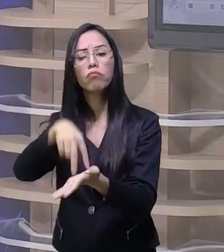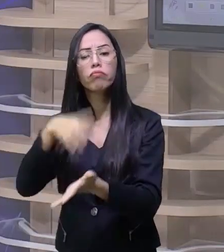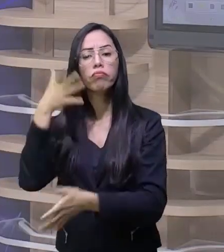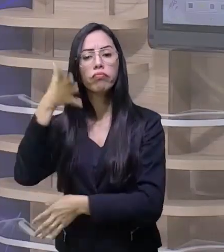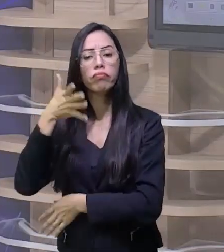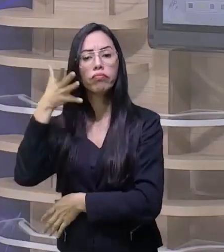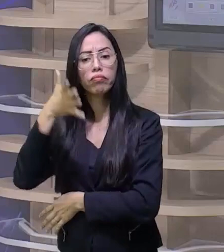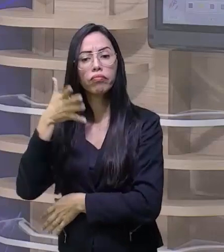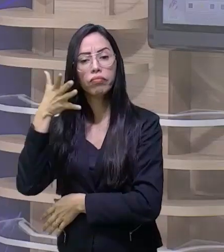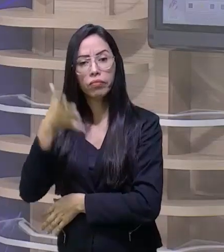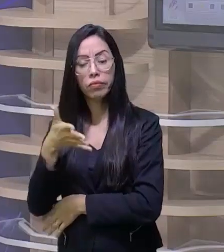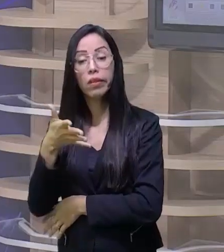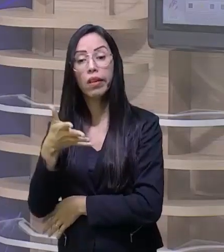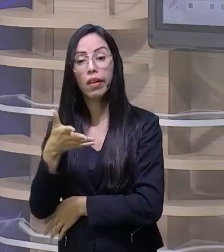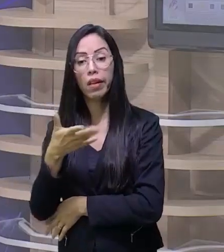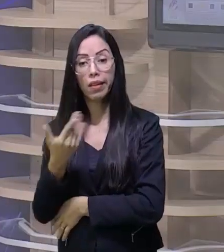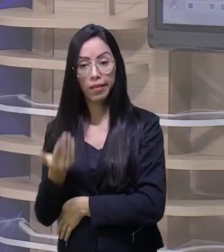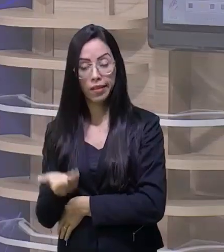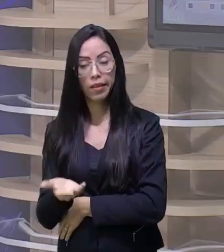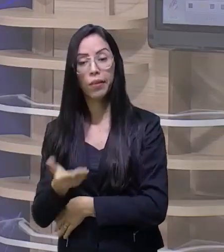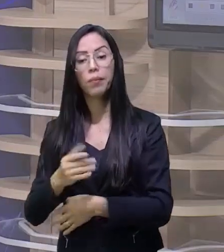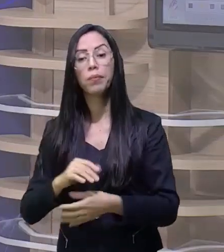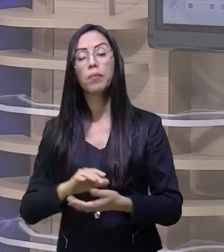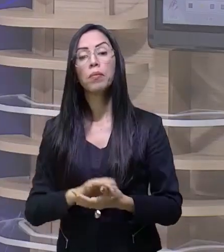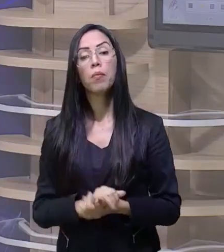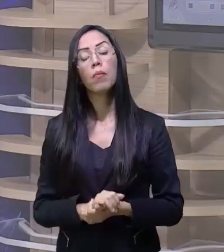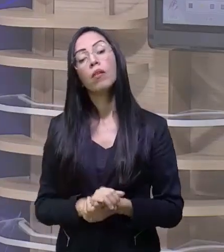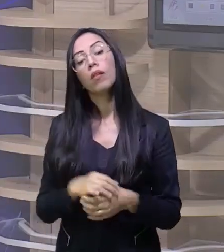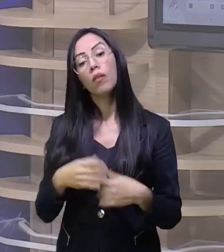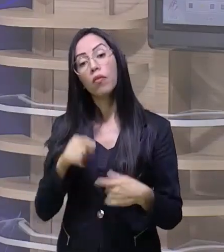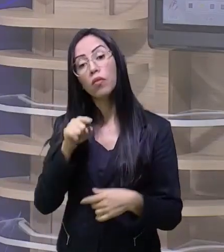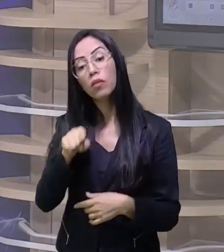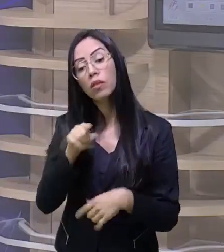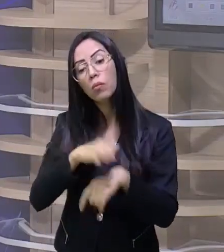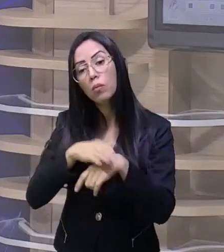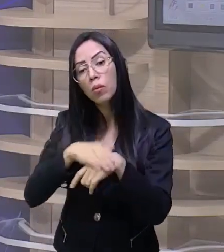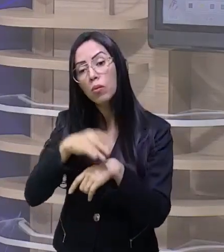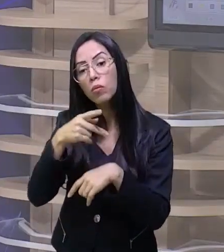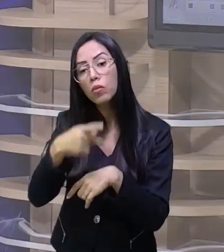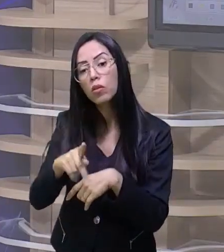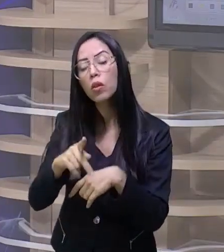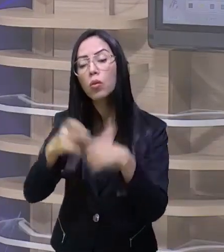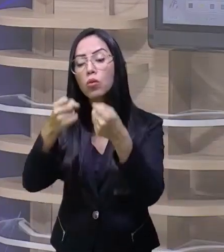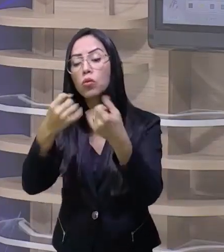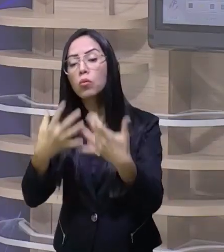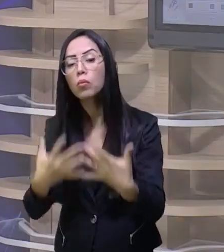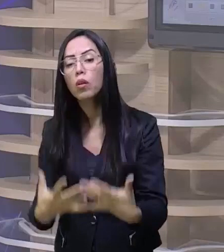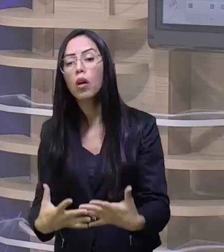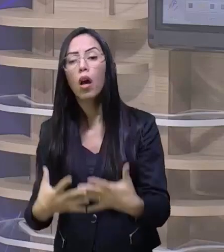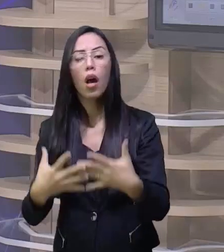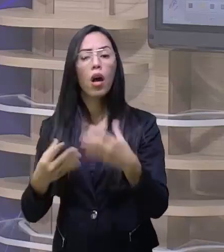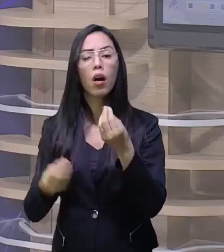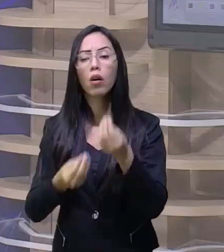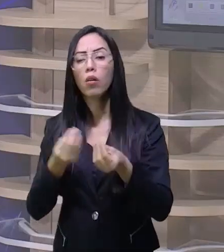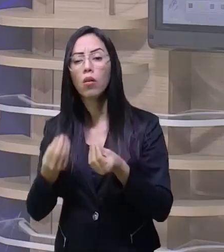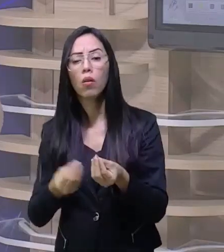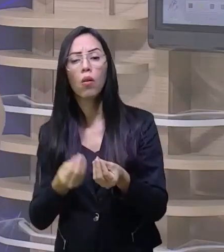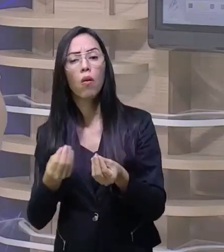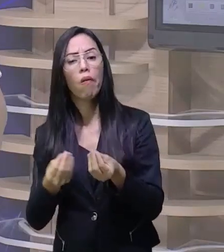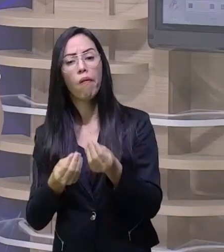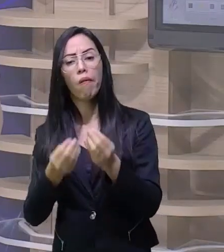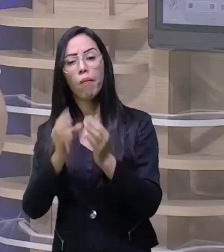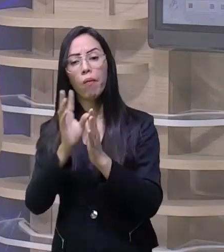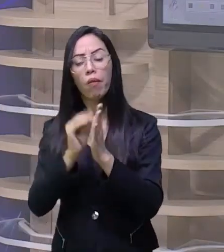né? Ou seja, é o momento da apresentação. Ali você vai explicar sobre o assunto, não é verdade? Passo a